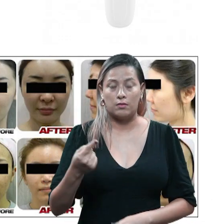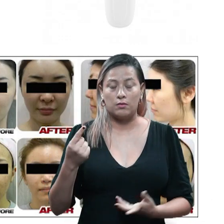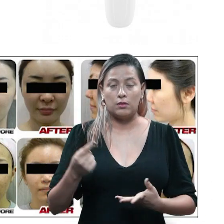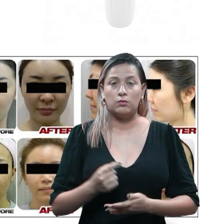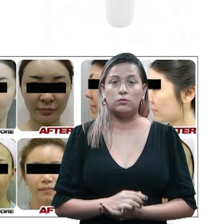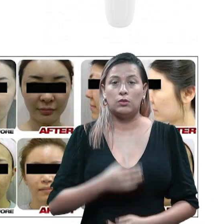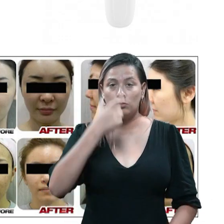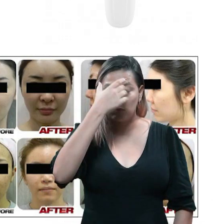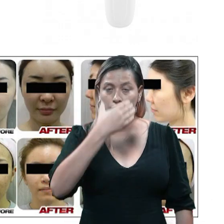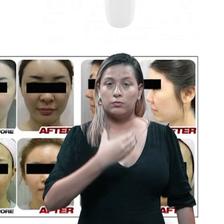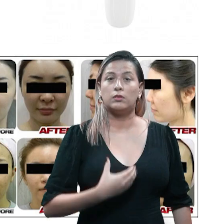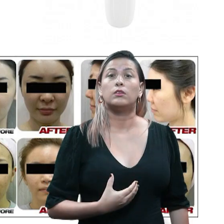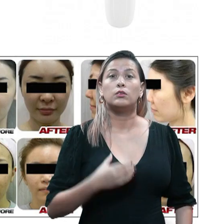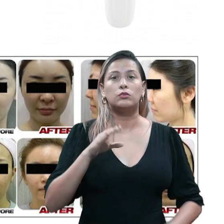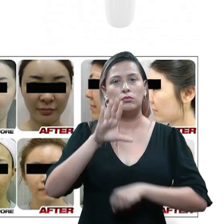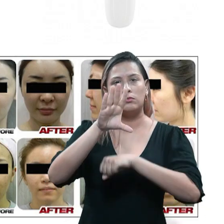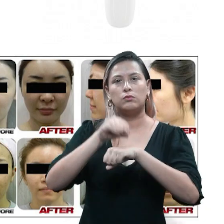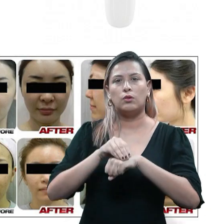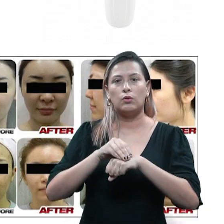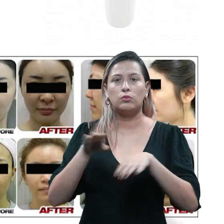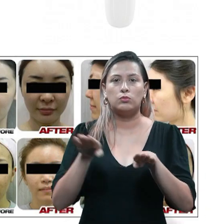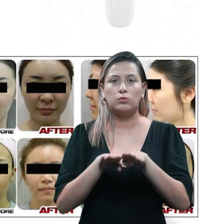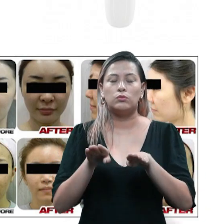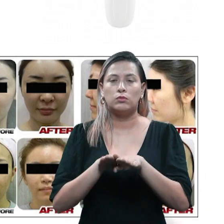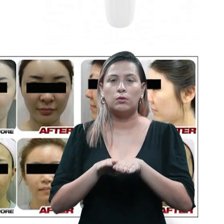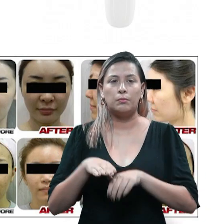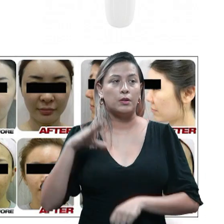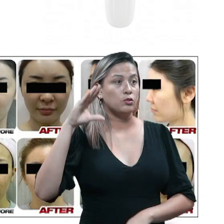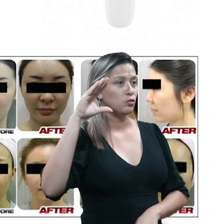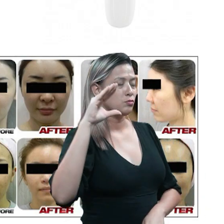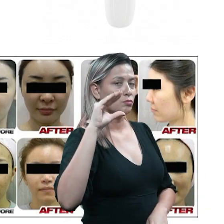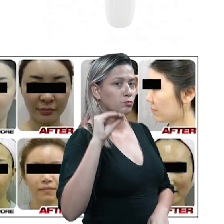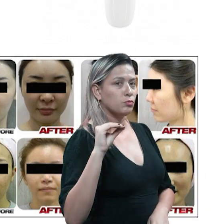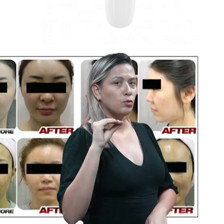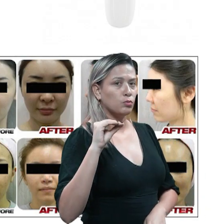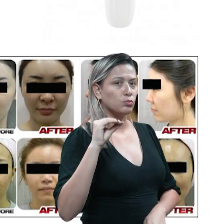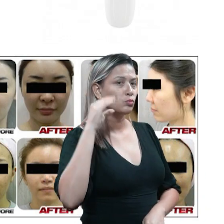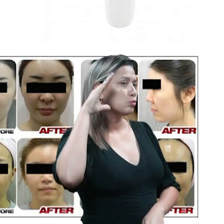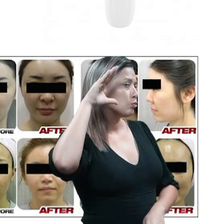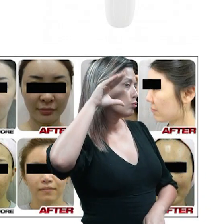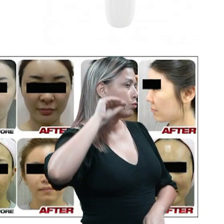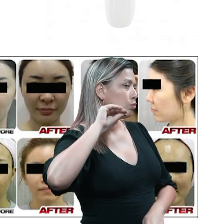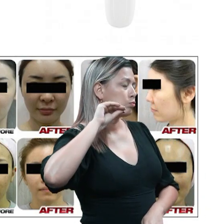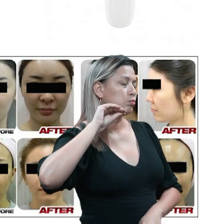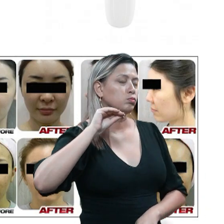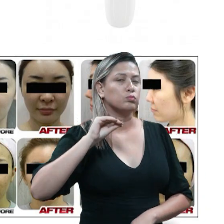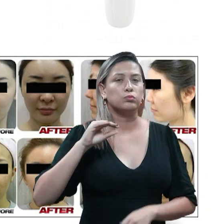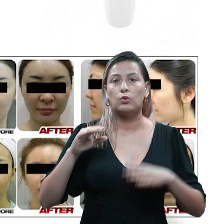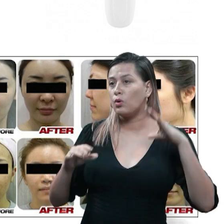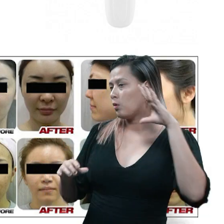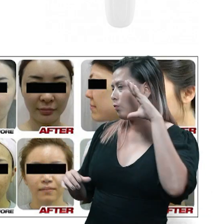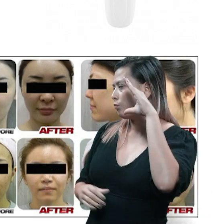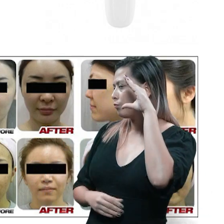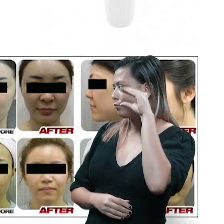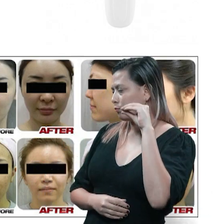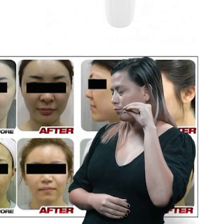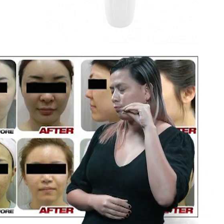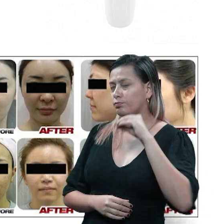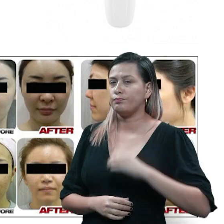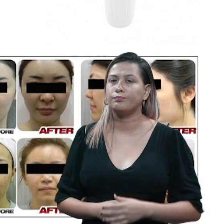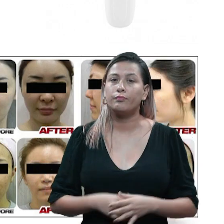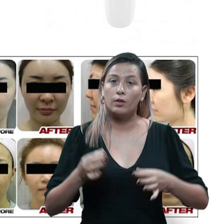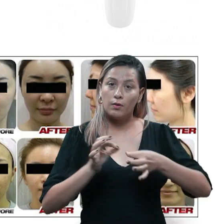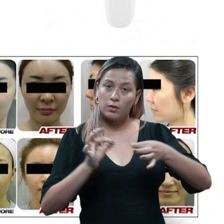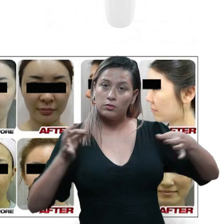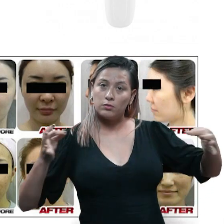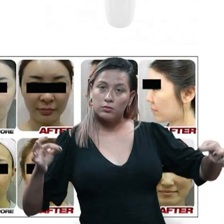frente, vai fotografar de um lado e do outro lado do rosto. A distância, ela tem que ser